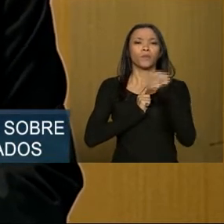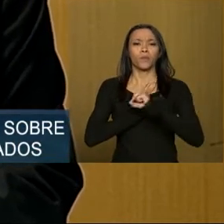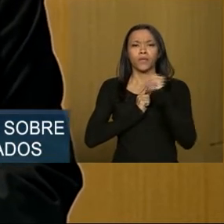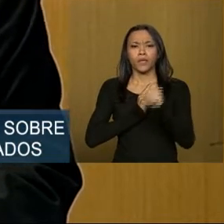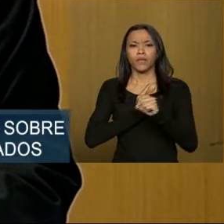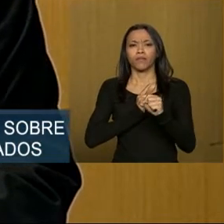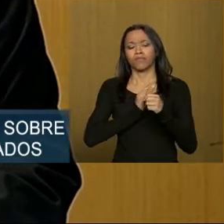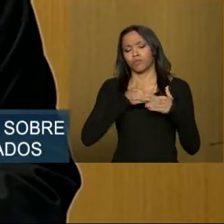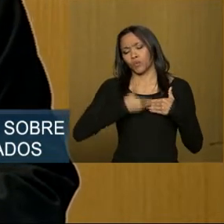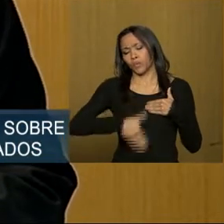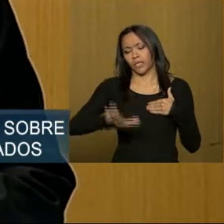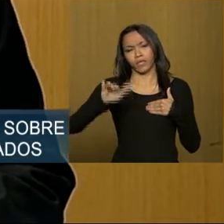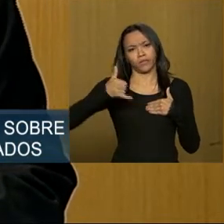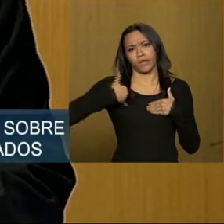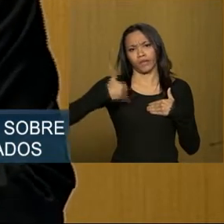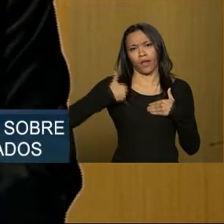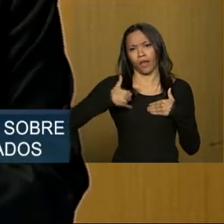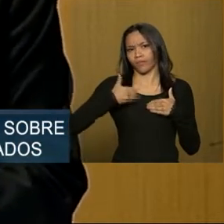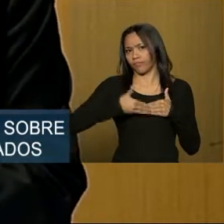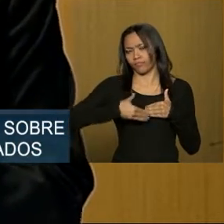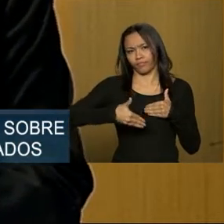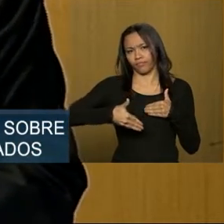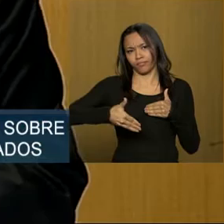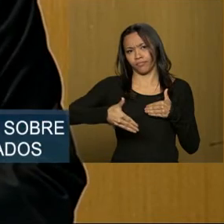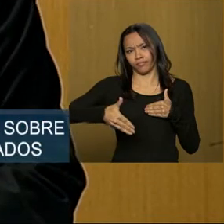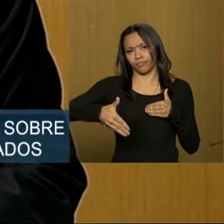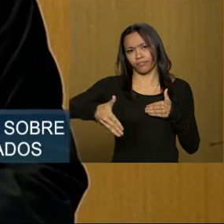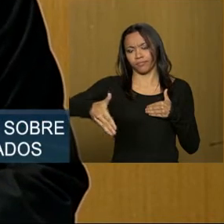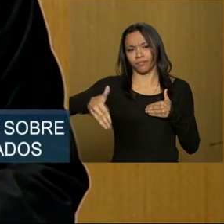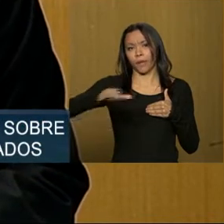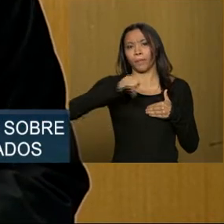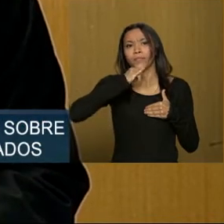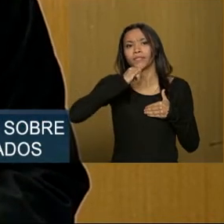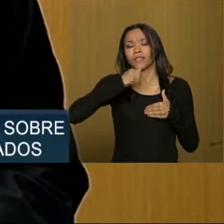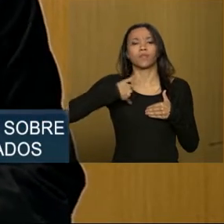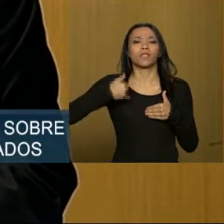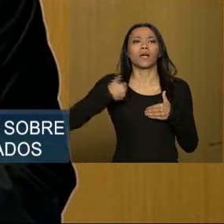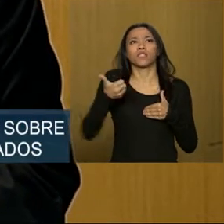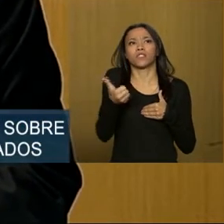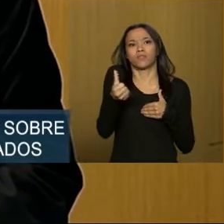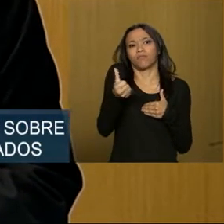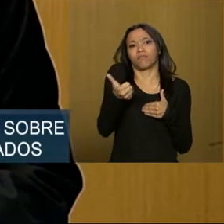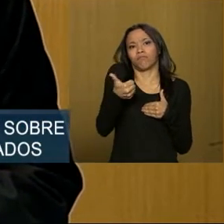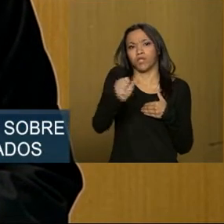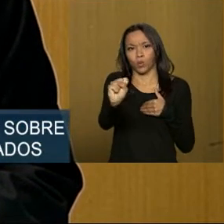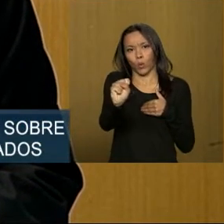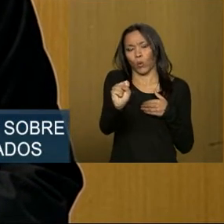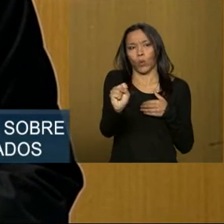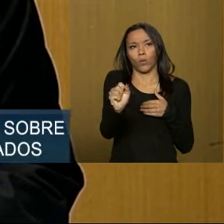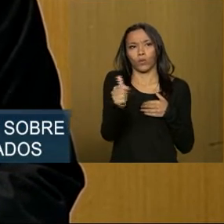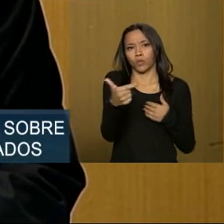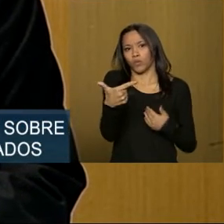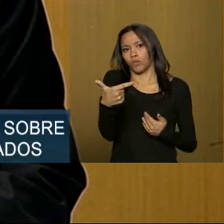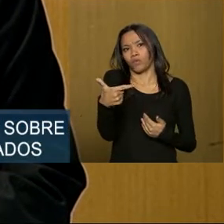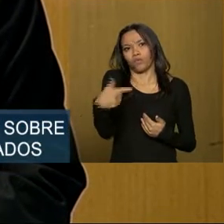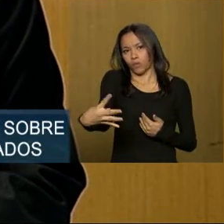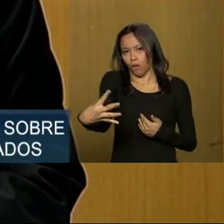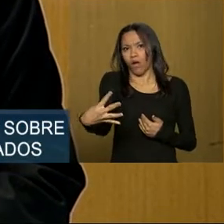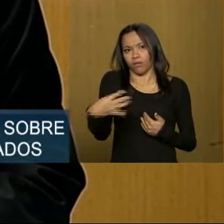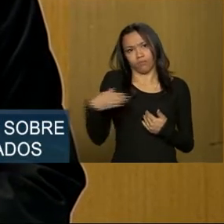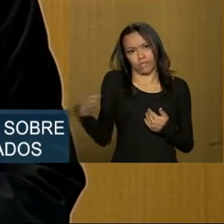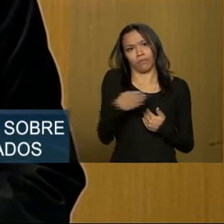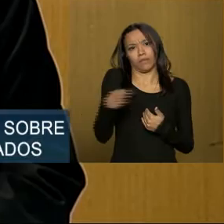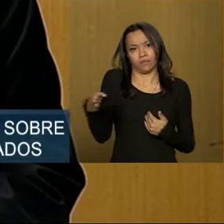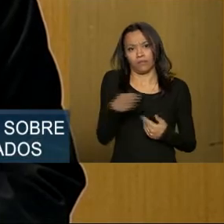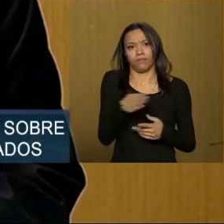da vida. Aos 18, né, a primeira faixa de idade, 18 a 24 anos,